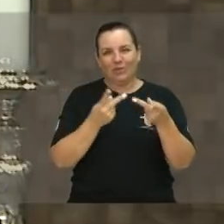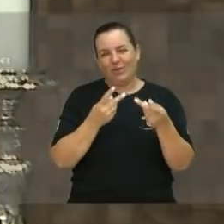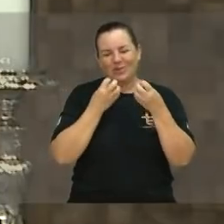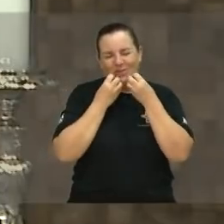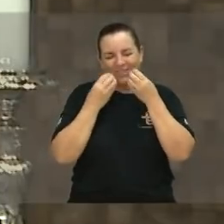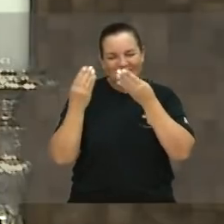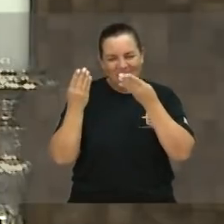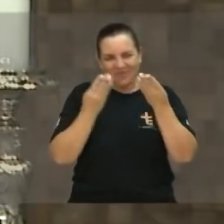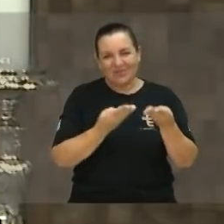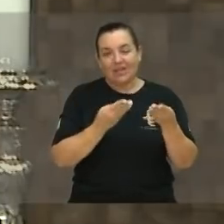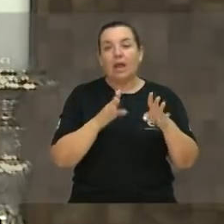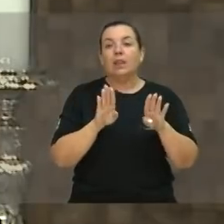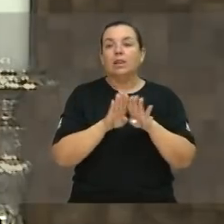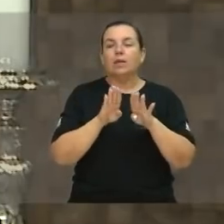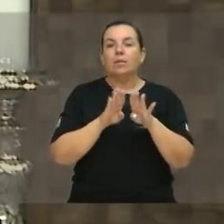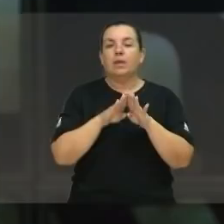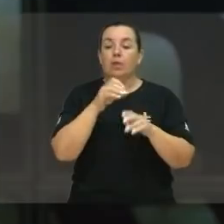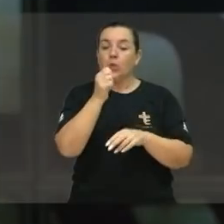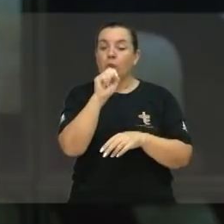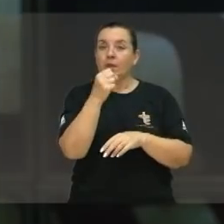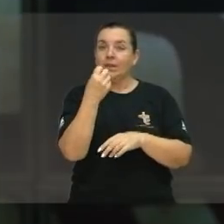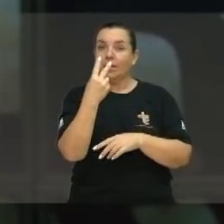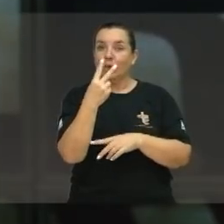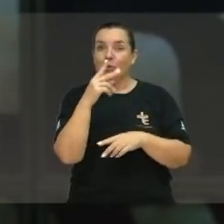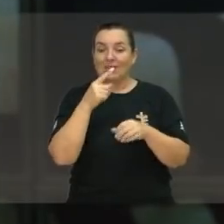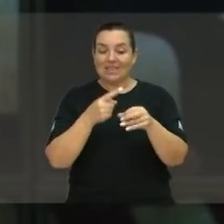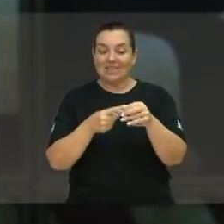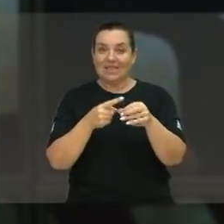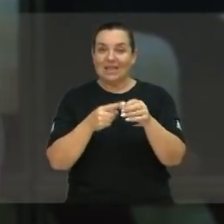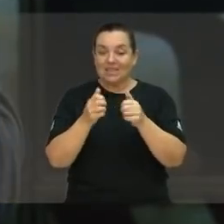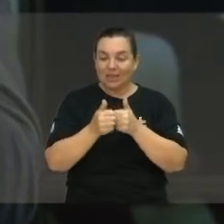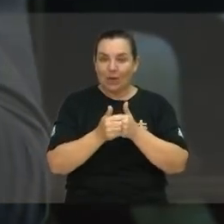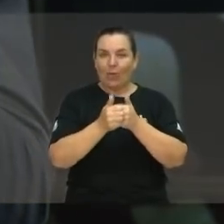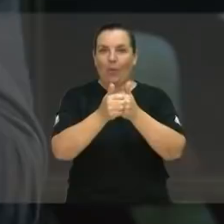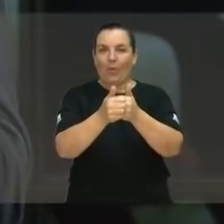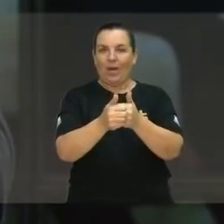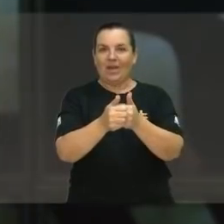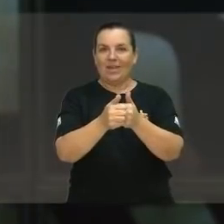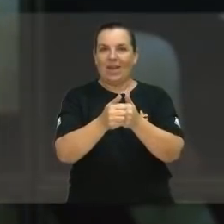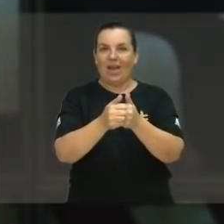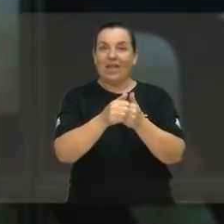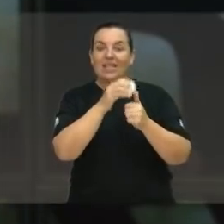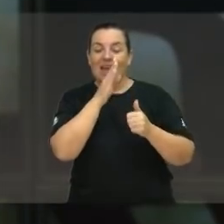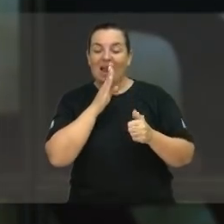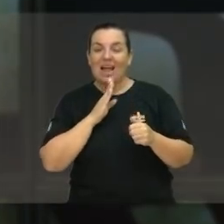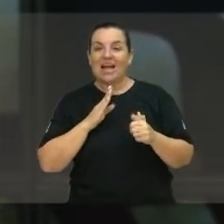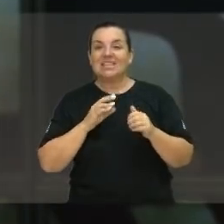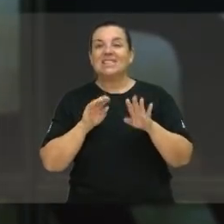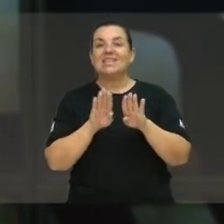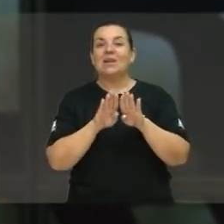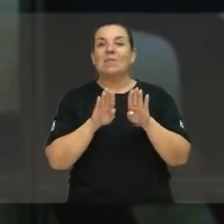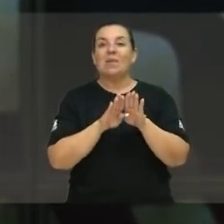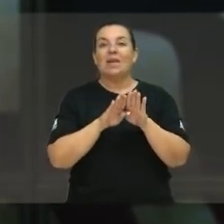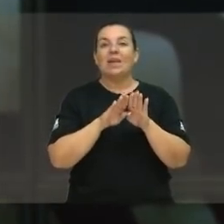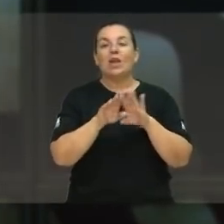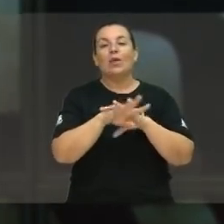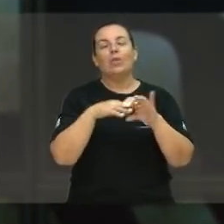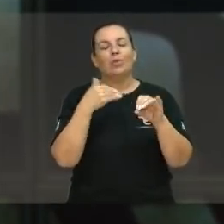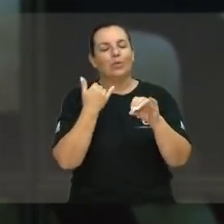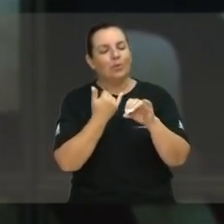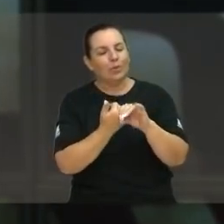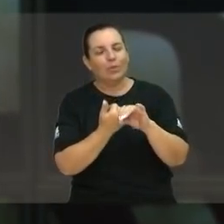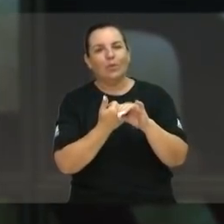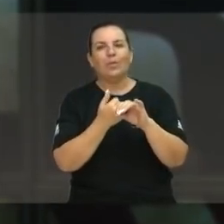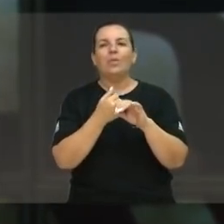também pelas 82 cidades que nos acompanha agora pelos canais abertos também pelo nosso canal do youtube facebook